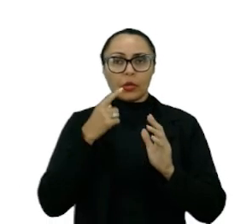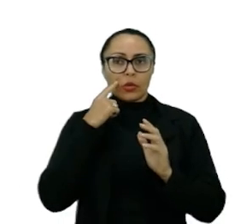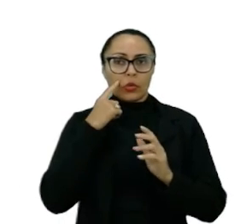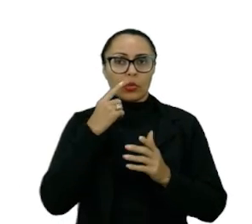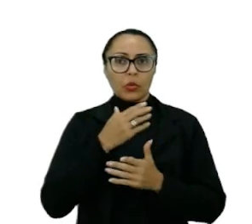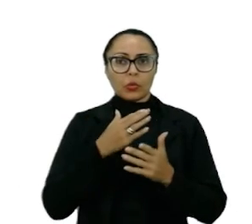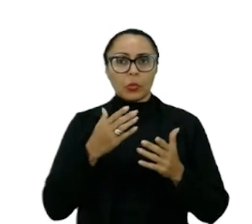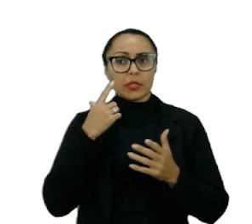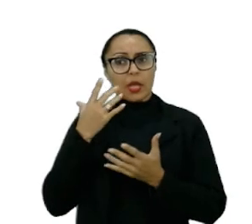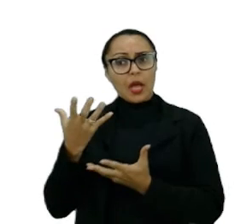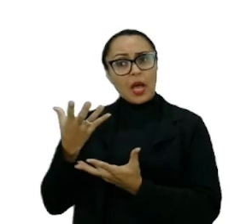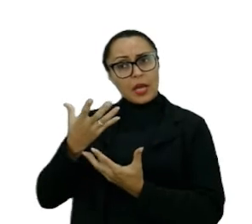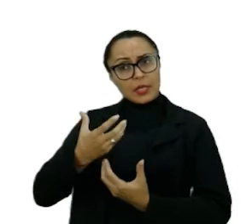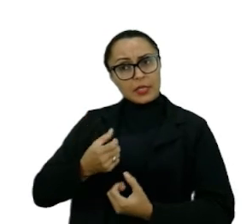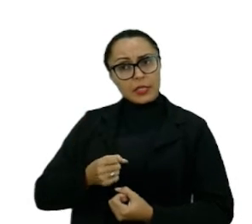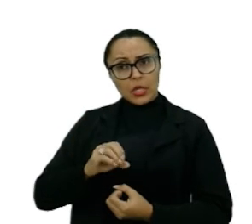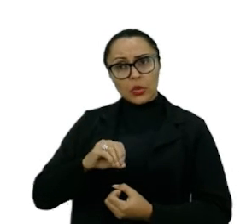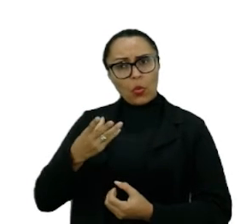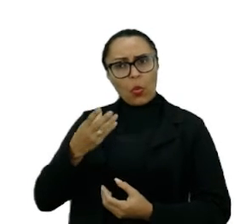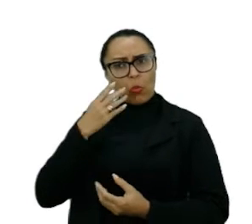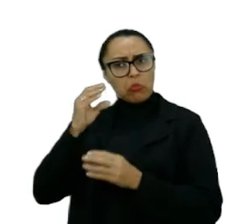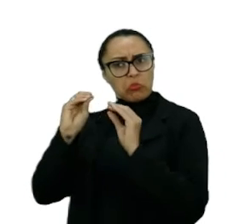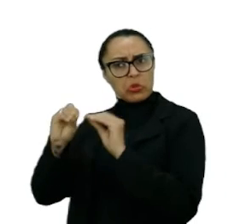aceito ou rejeitado.